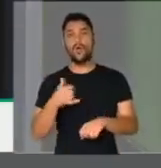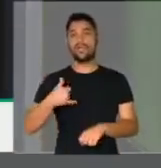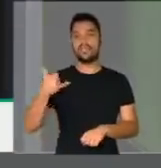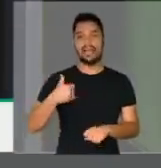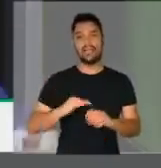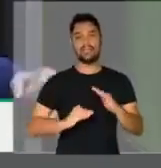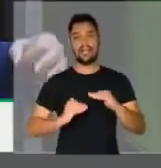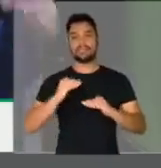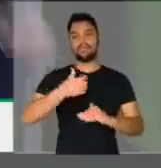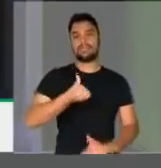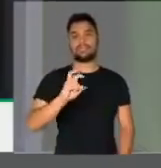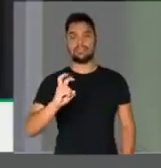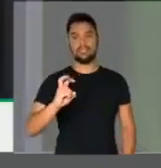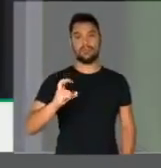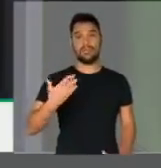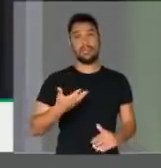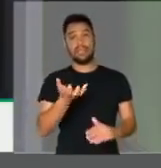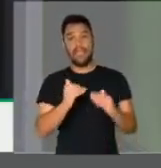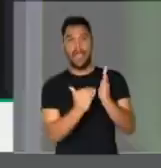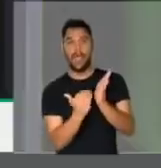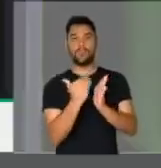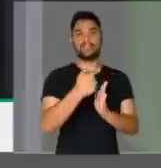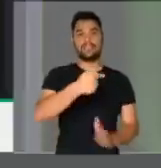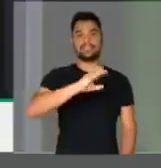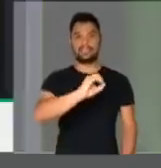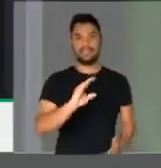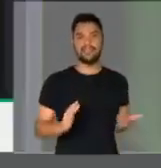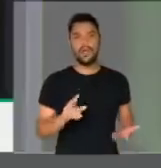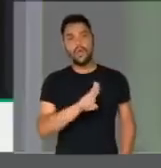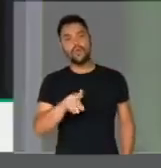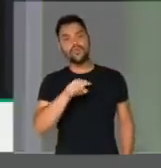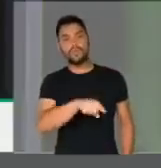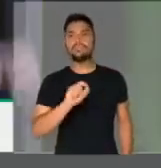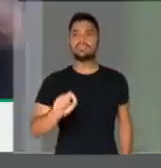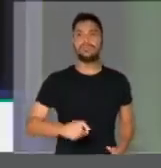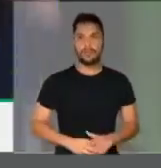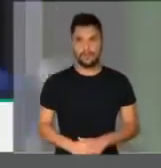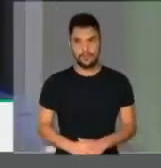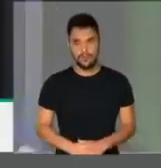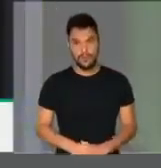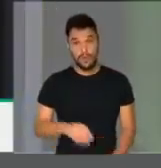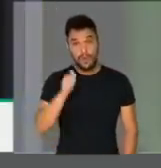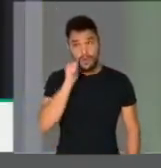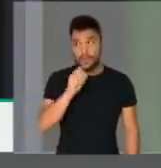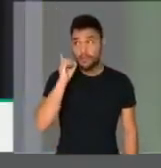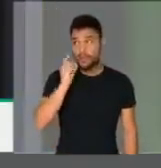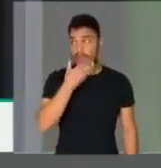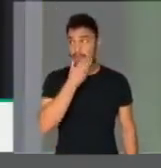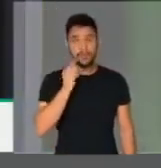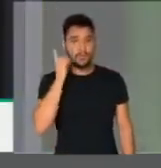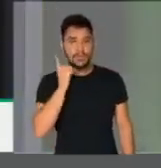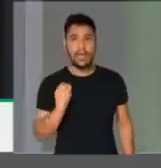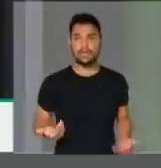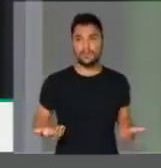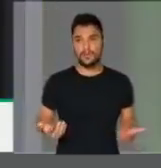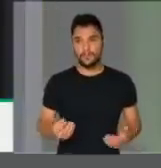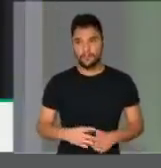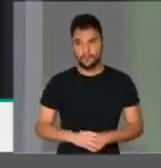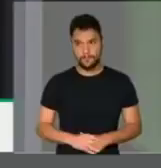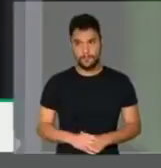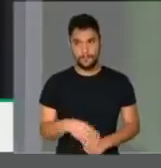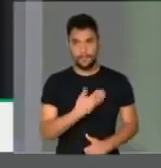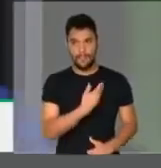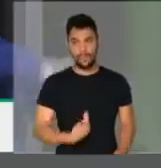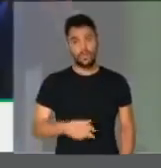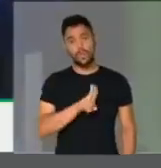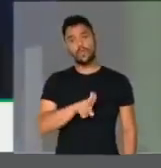que eles querem jogar para 70. Sabe qual é o nome disso? Deputadas e deputadas da base do governo,